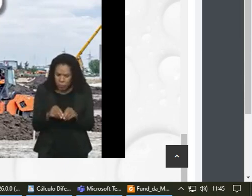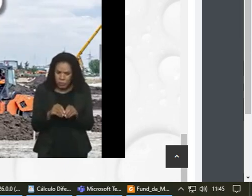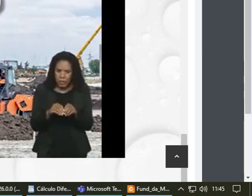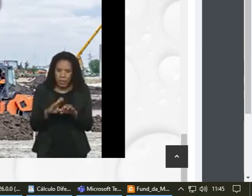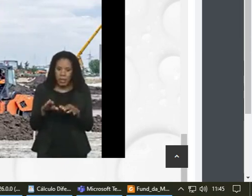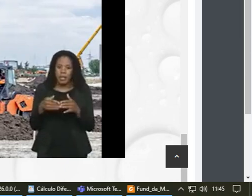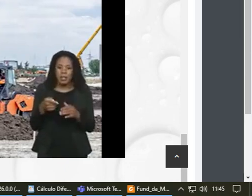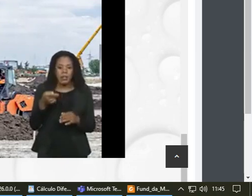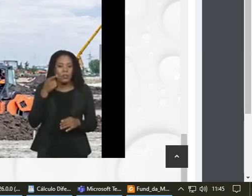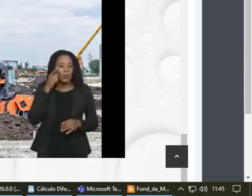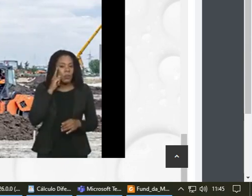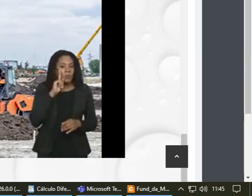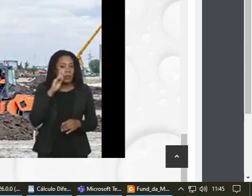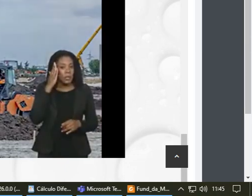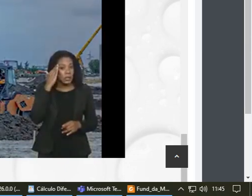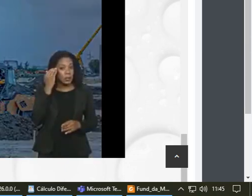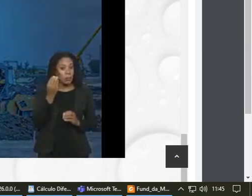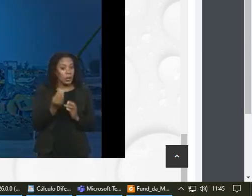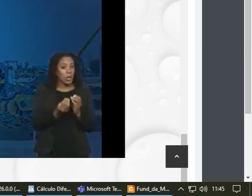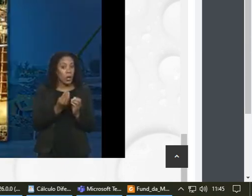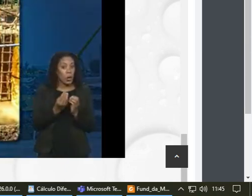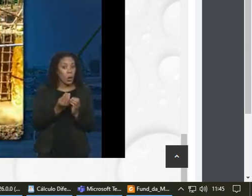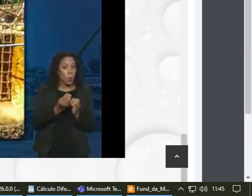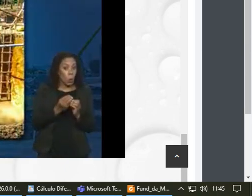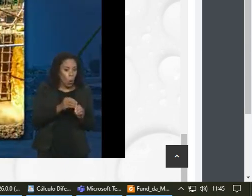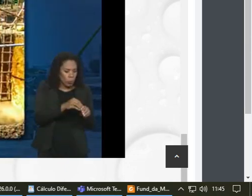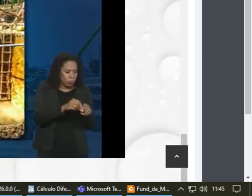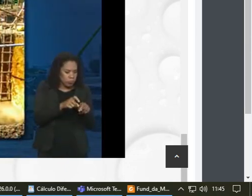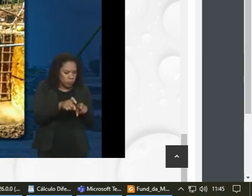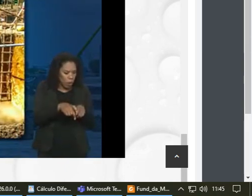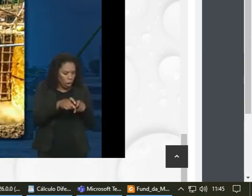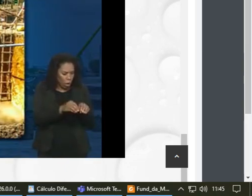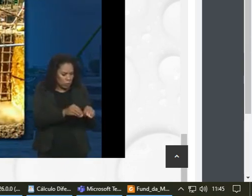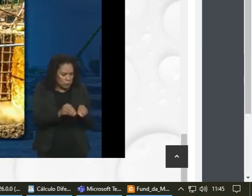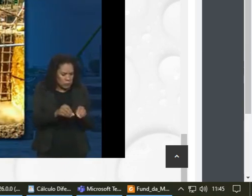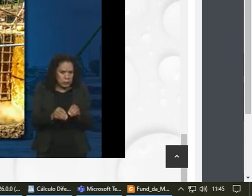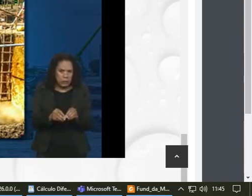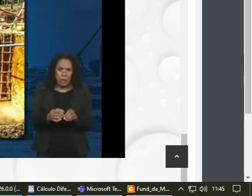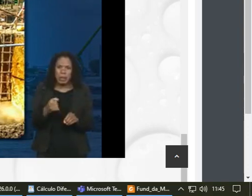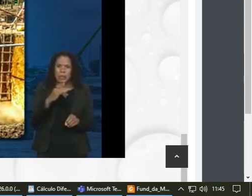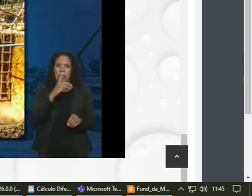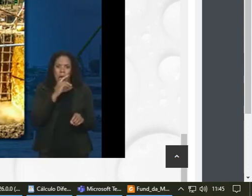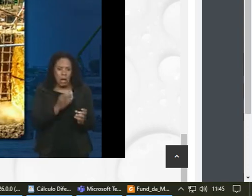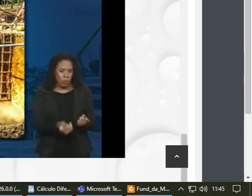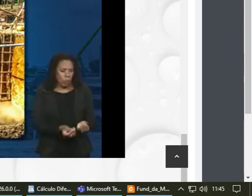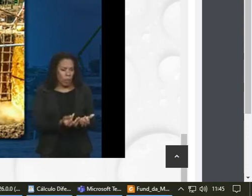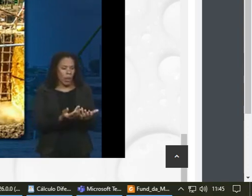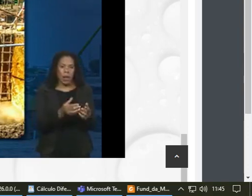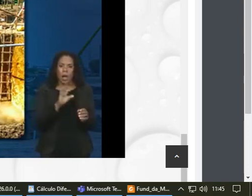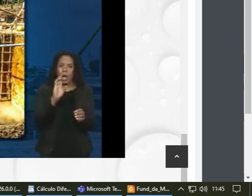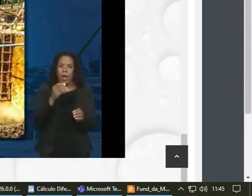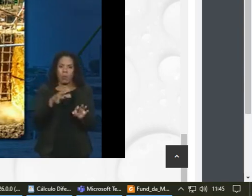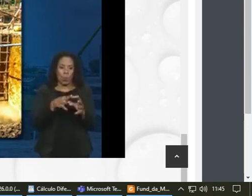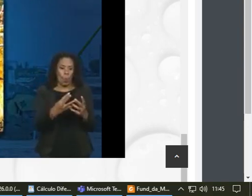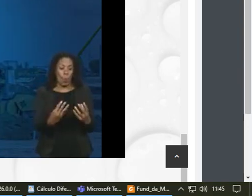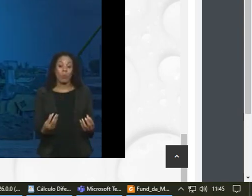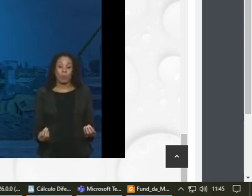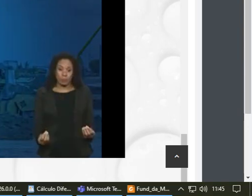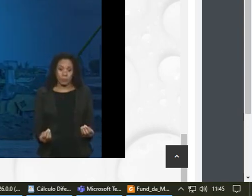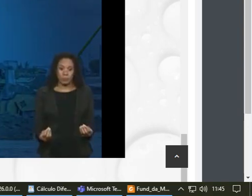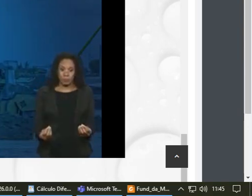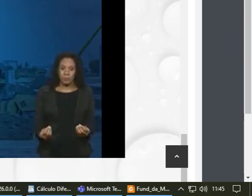possibilitam prever o comportamento do solo em uma obra, seja em sua aplicação como material de construção, em sua função de suporte